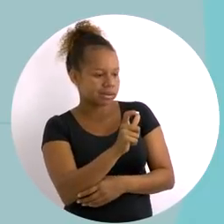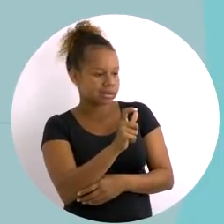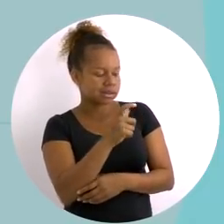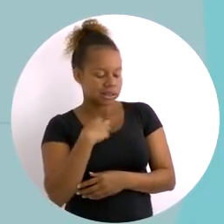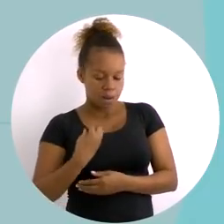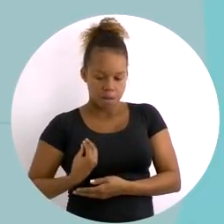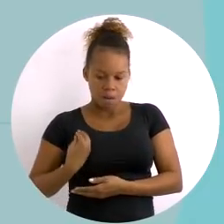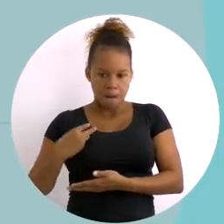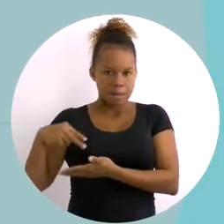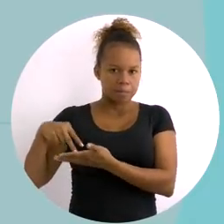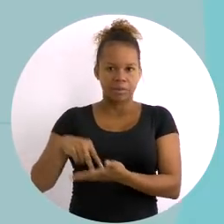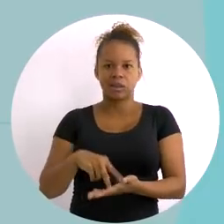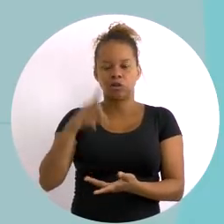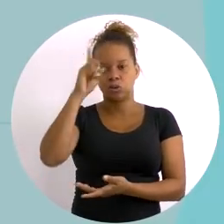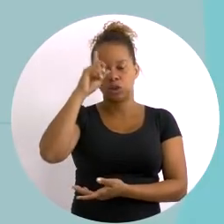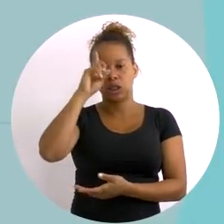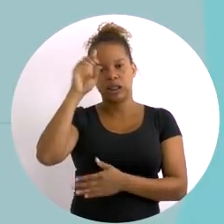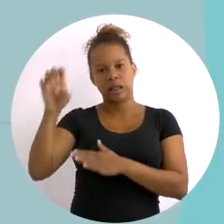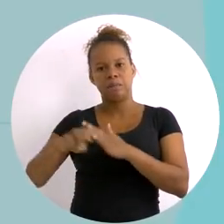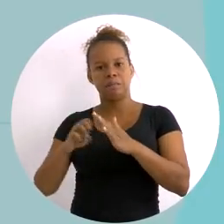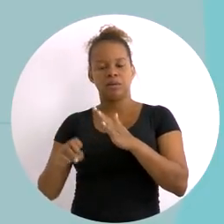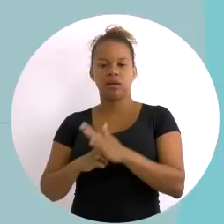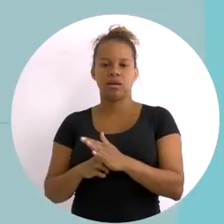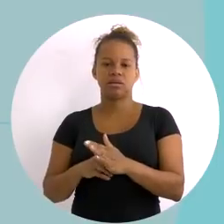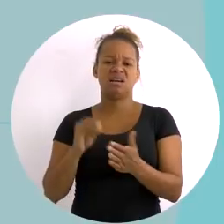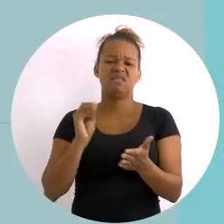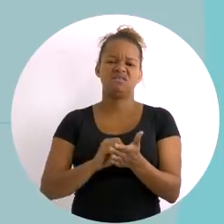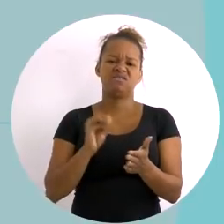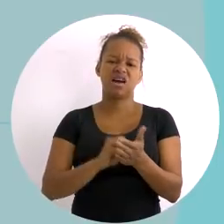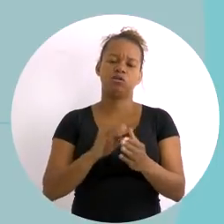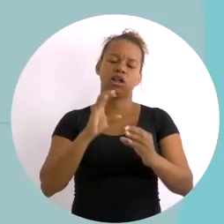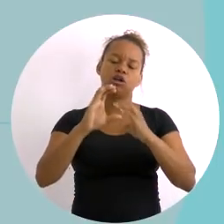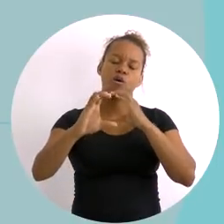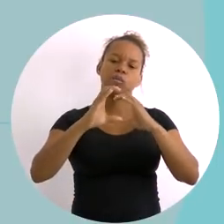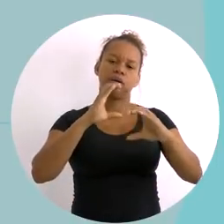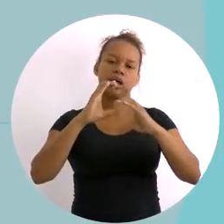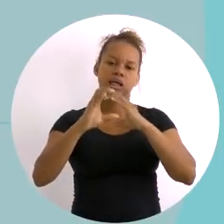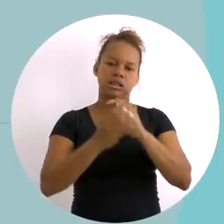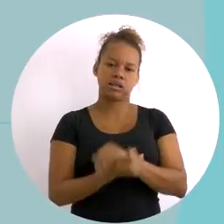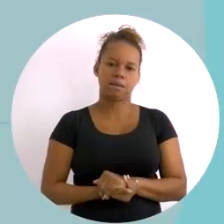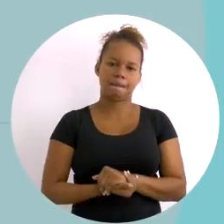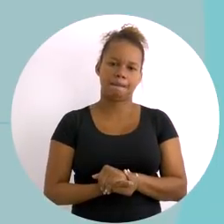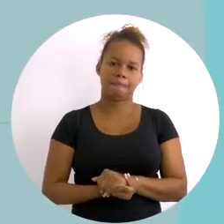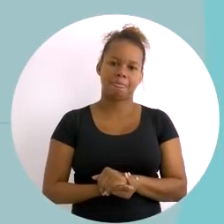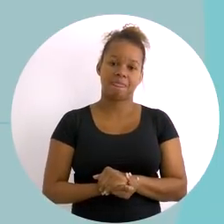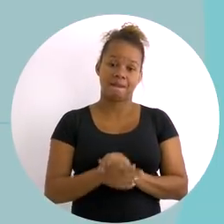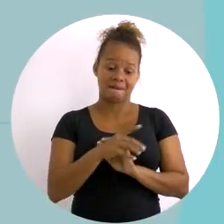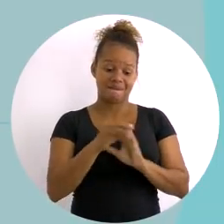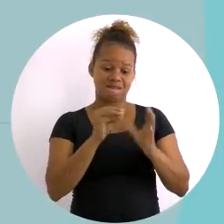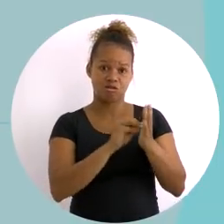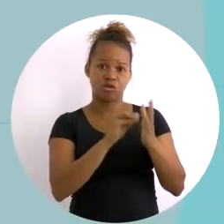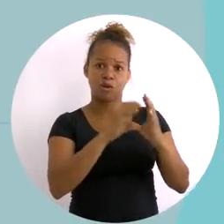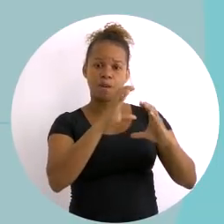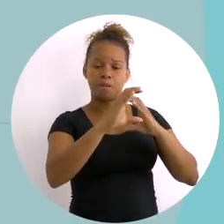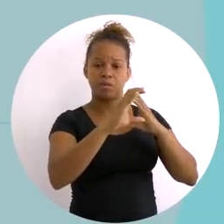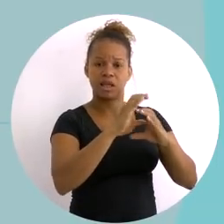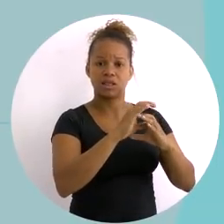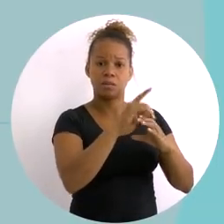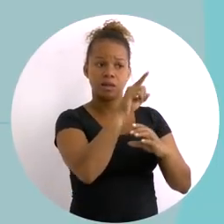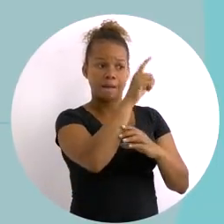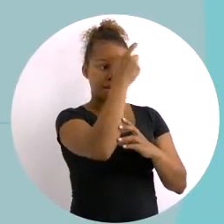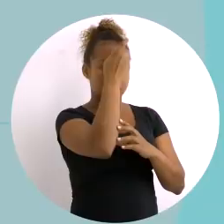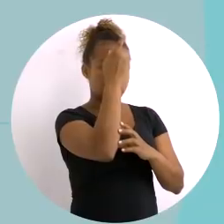estão presentes no dia a dia das empresas. Falhas de comunicação. A falha de comunicação, ela pode partir do